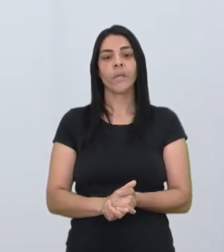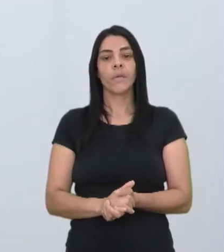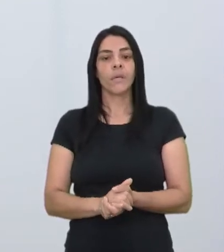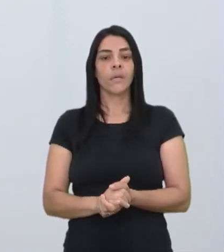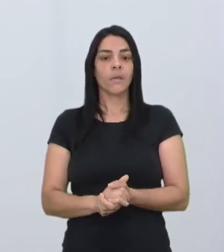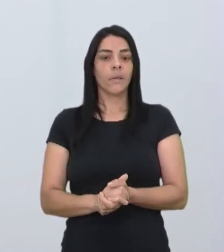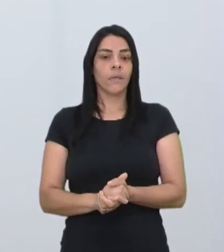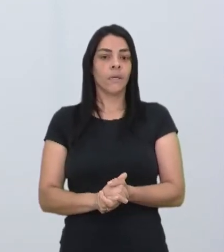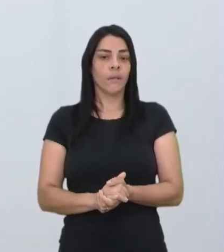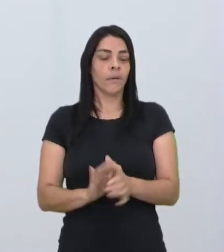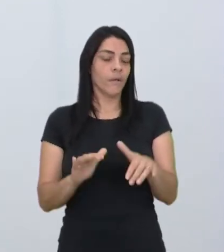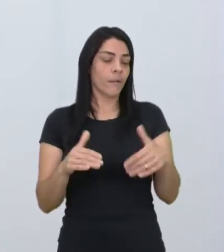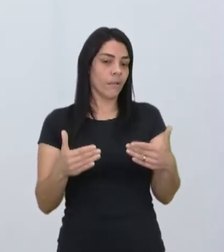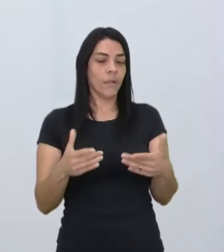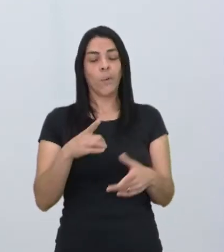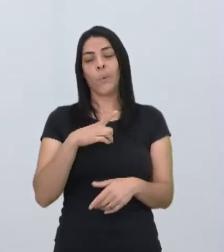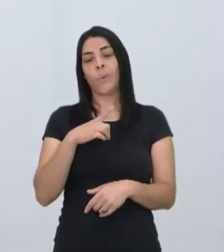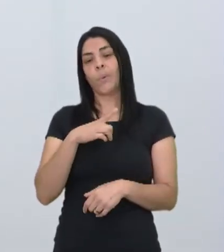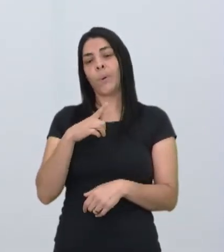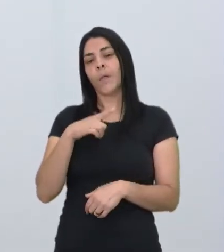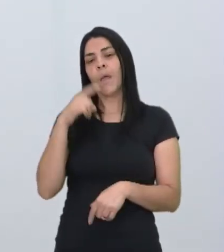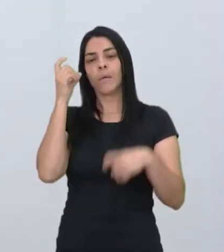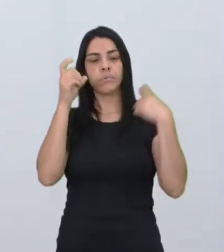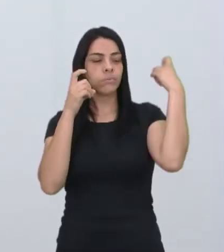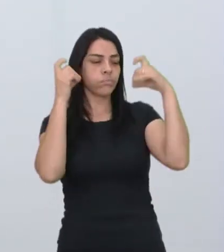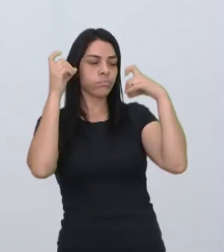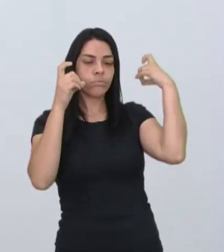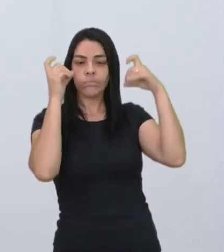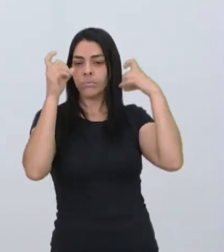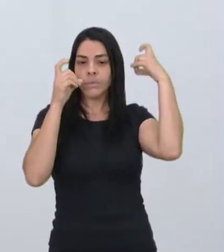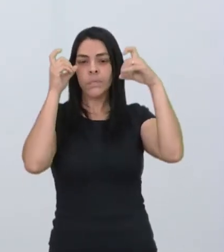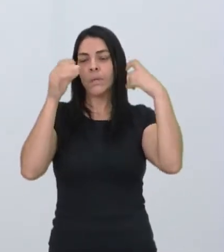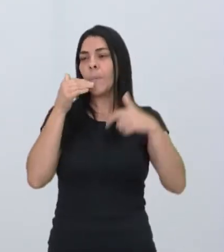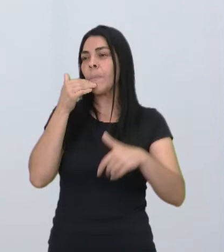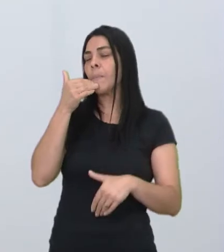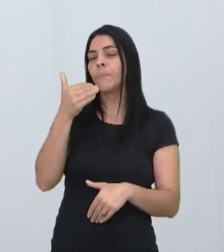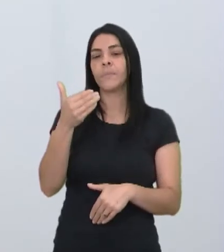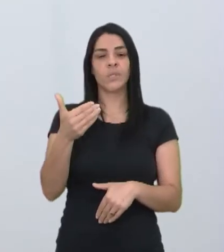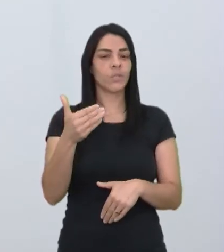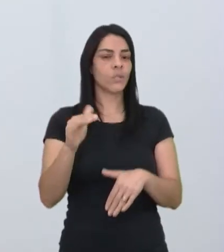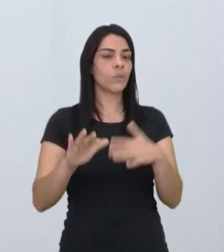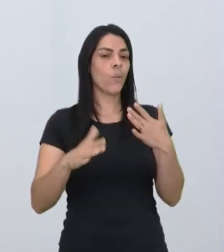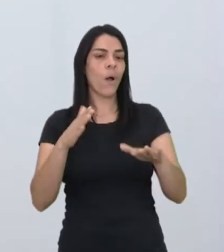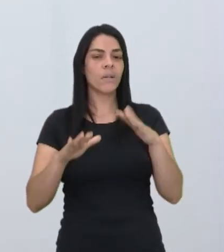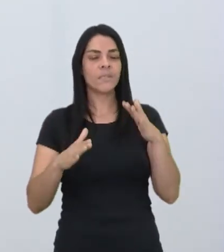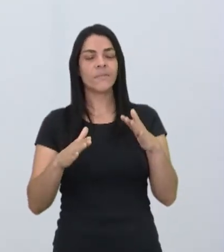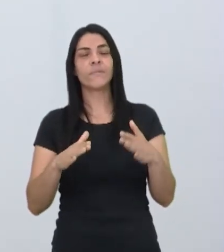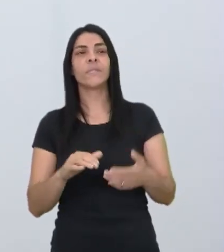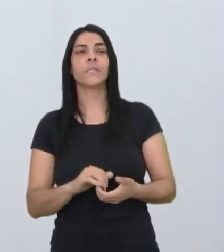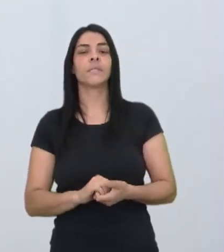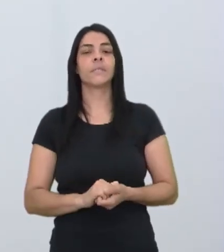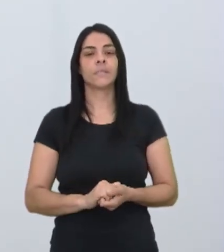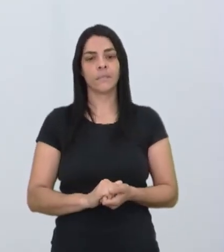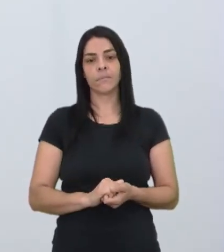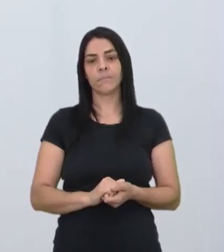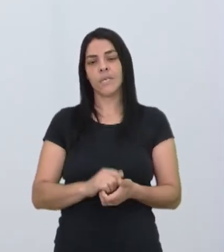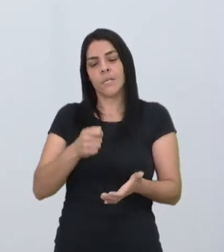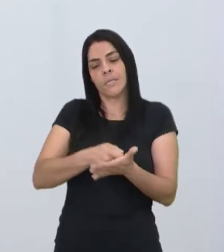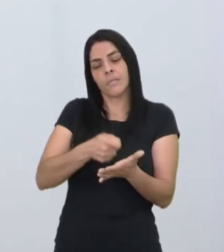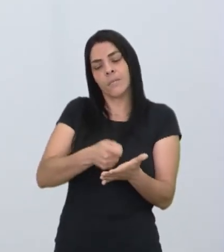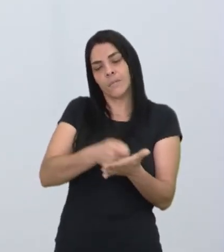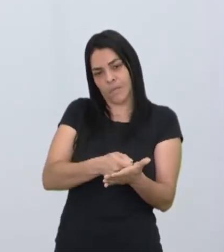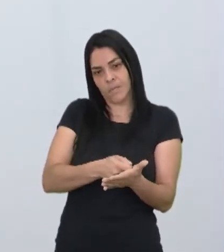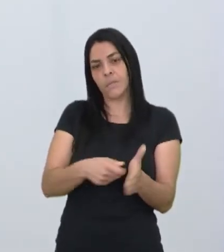aí acaba havendo essa preocupação, esse pedido aí às vezes, e muitas vezes exigência, né, do